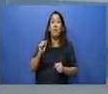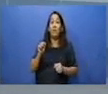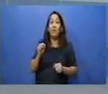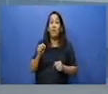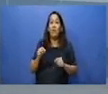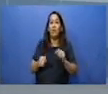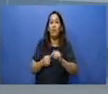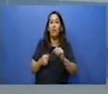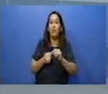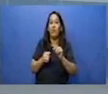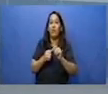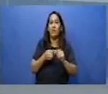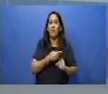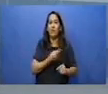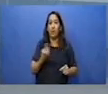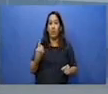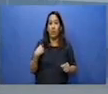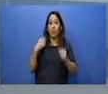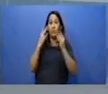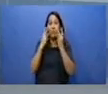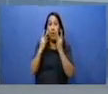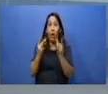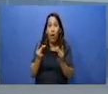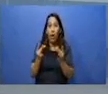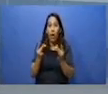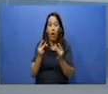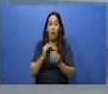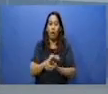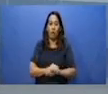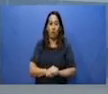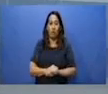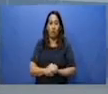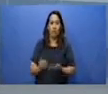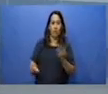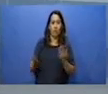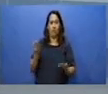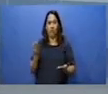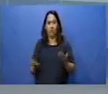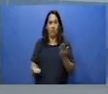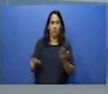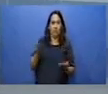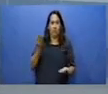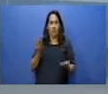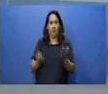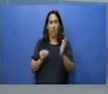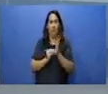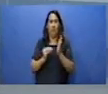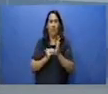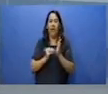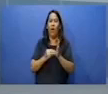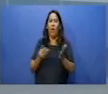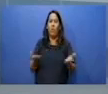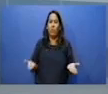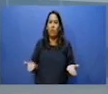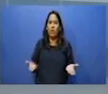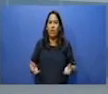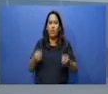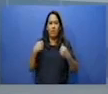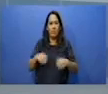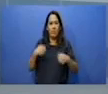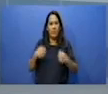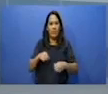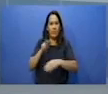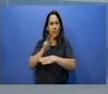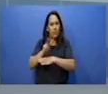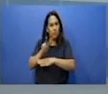O planeta Terra está em desequilíbrio. A gente precisa cuidar do nosso planeta de forma sustentável. Vamos lá